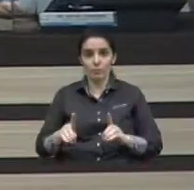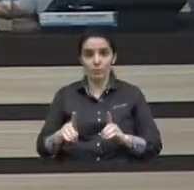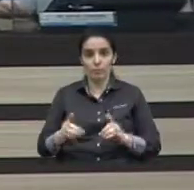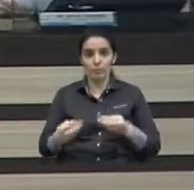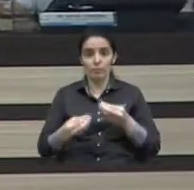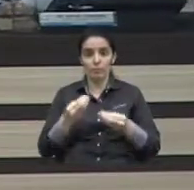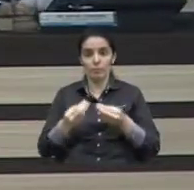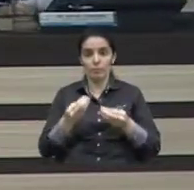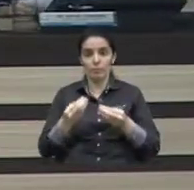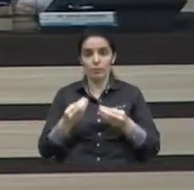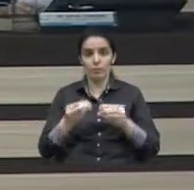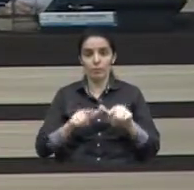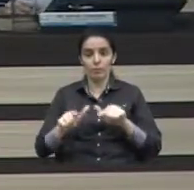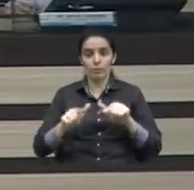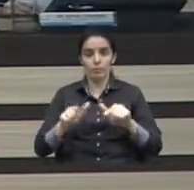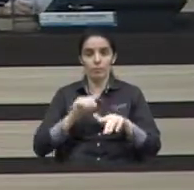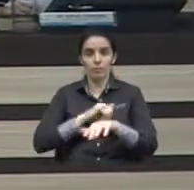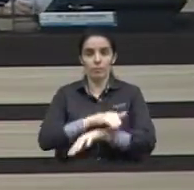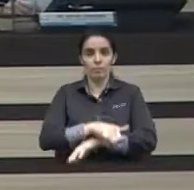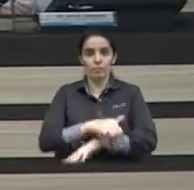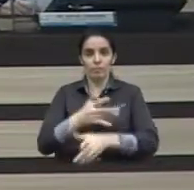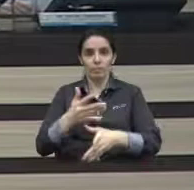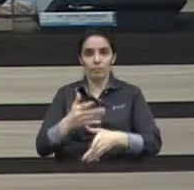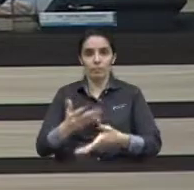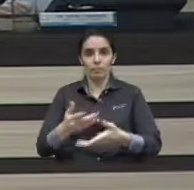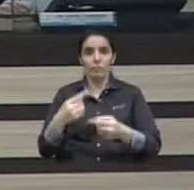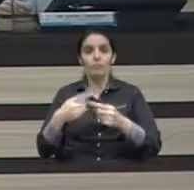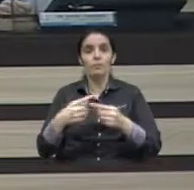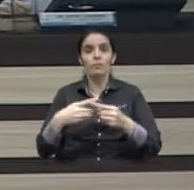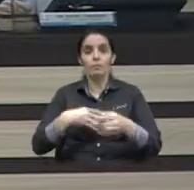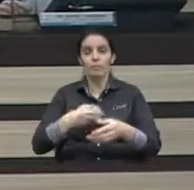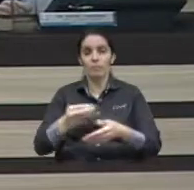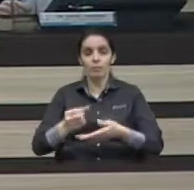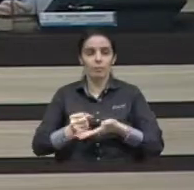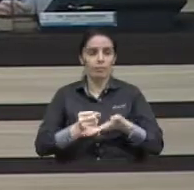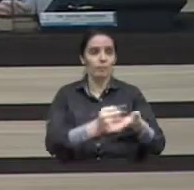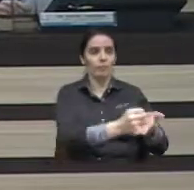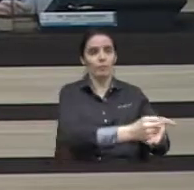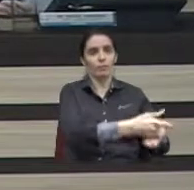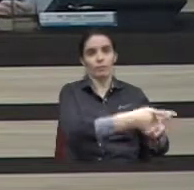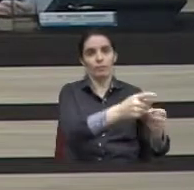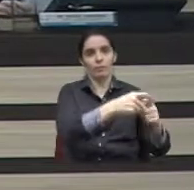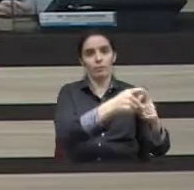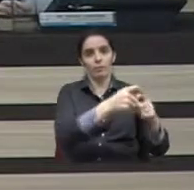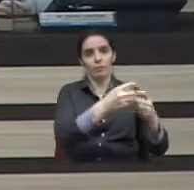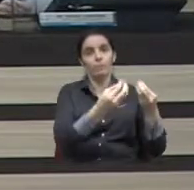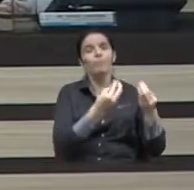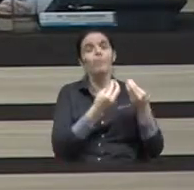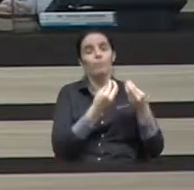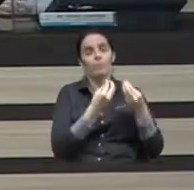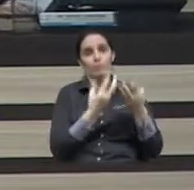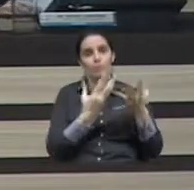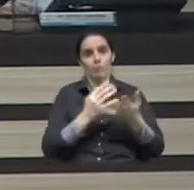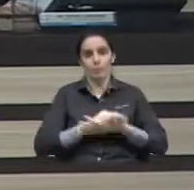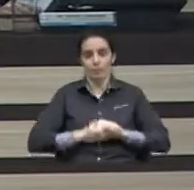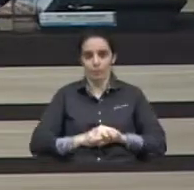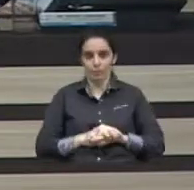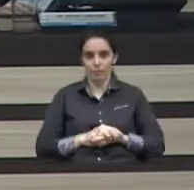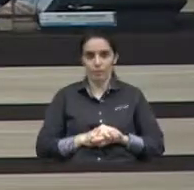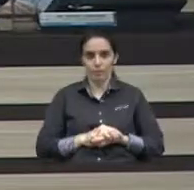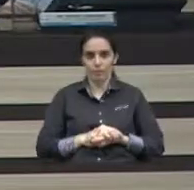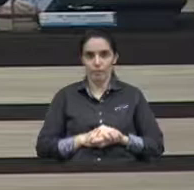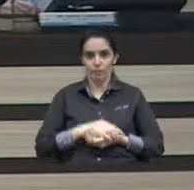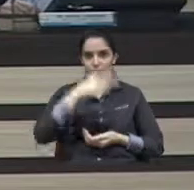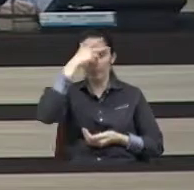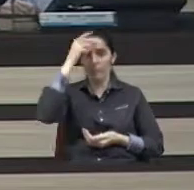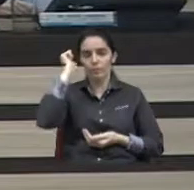vão faltar? Elas precisavam faltar do serviço para levar esses filhos com deficiência para o médico. E a